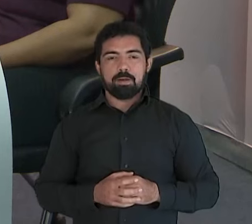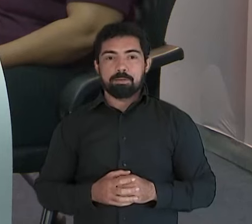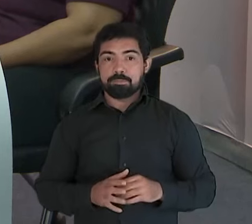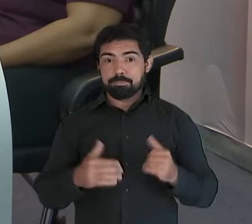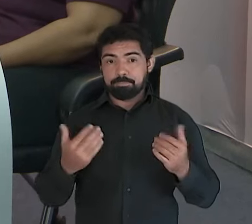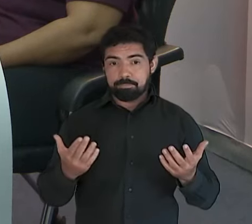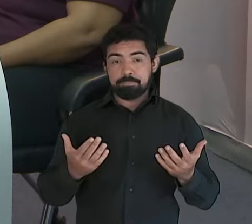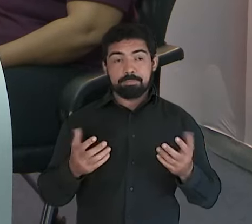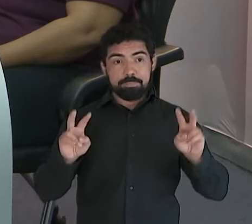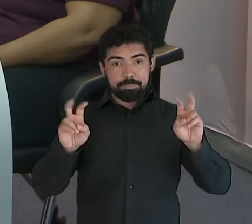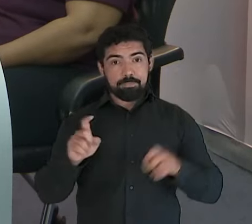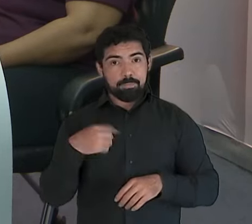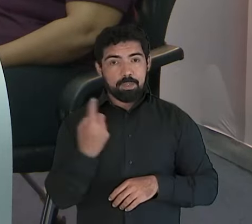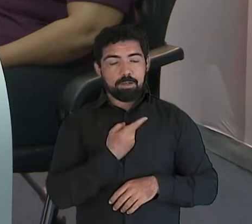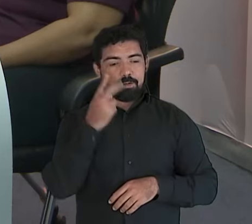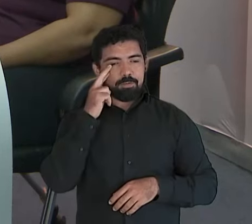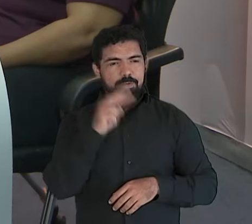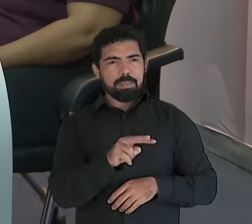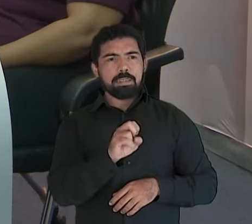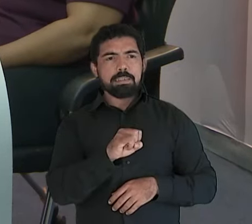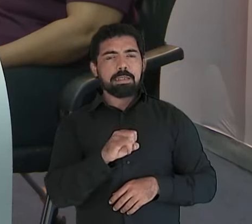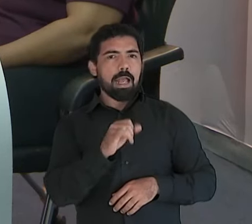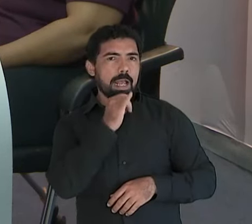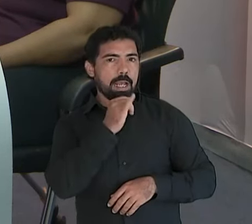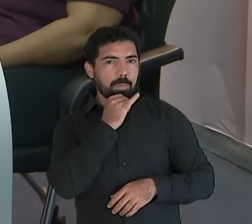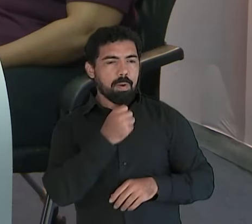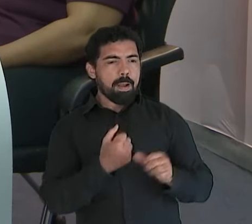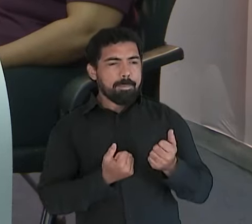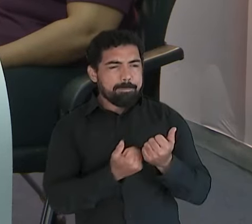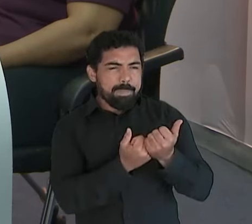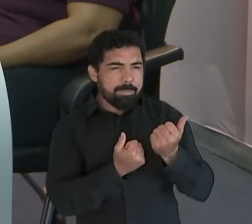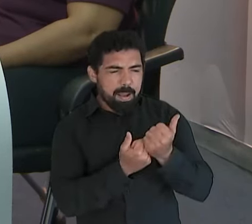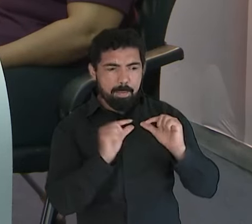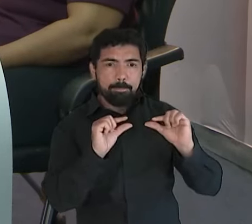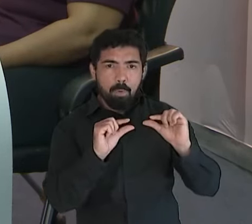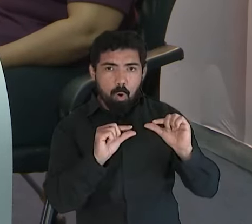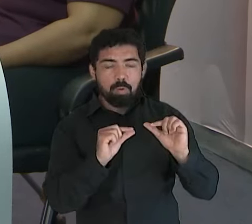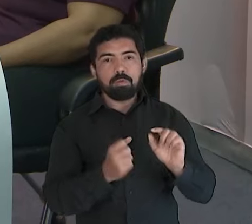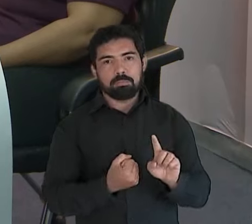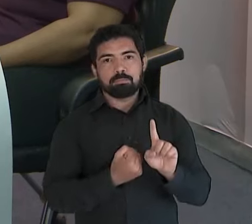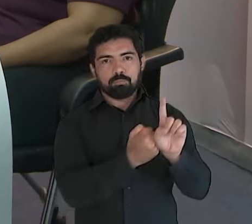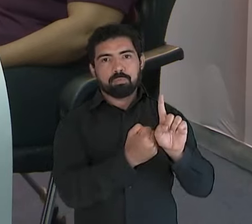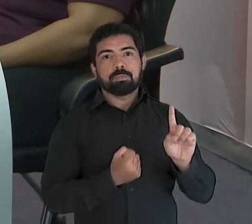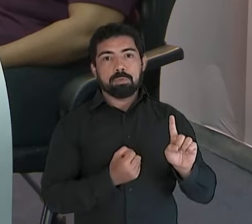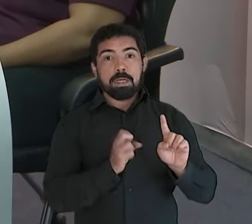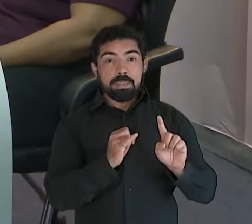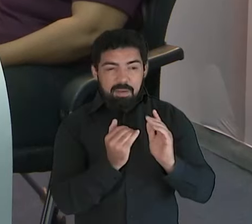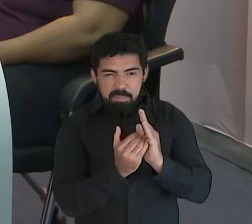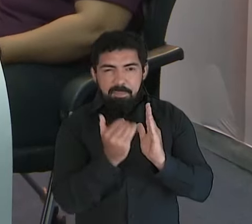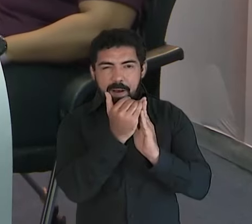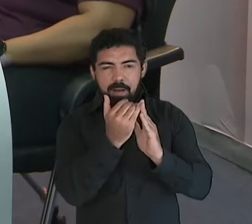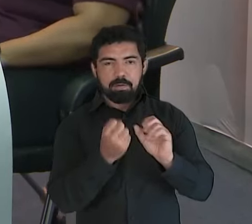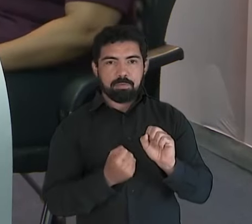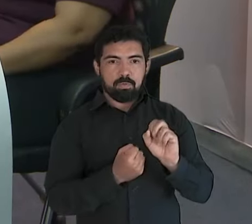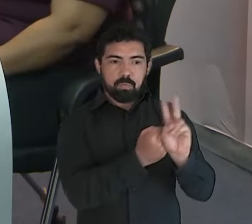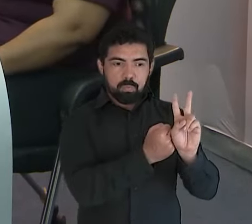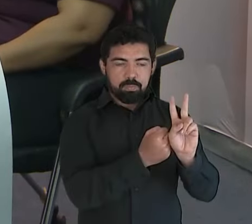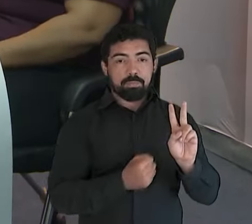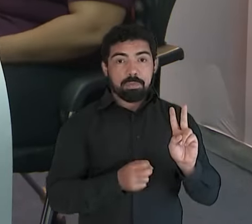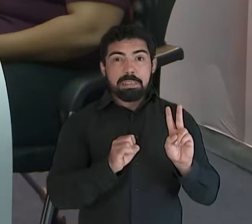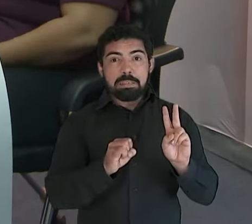Porque aí a gente vem nos critérios de menos suporte para quanto que é de suporte em comunicação, quanto que é de suporte em